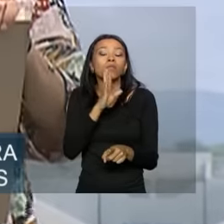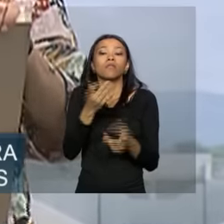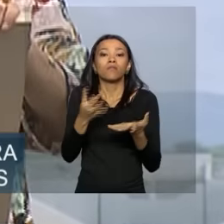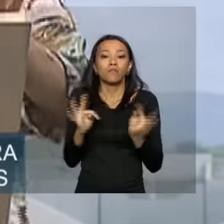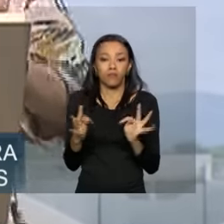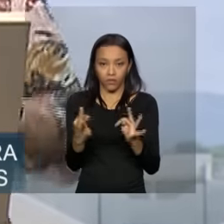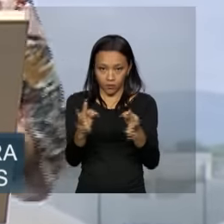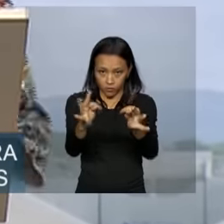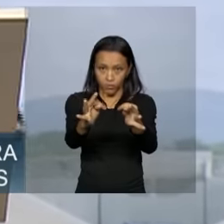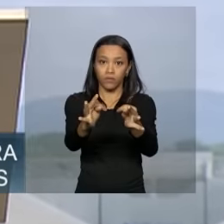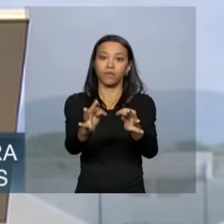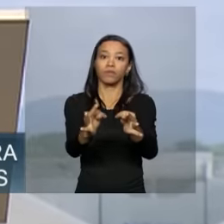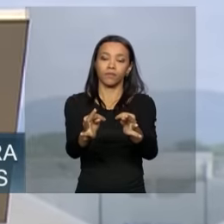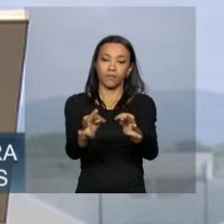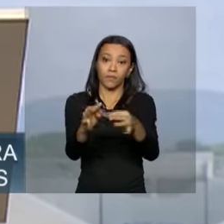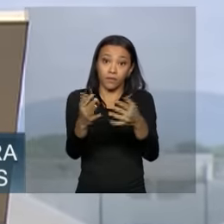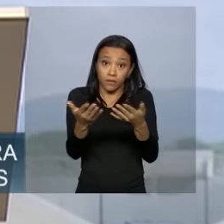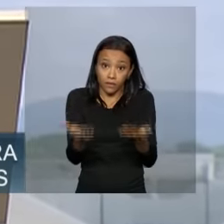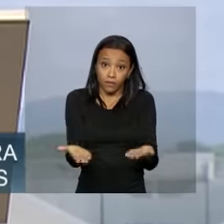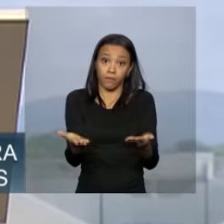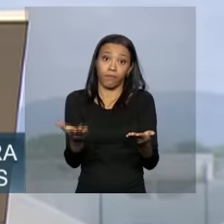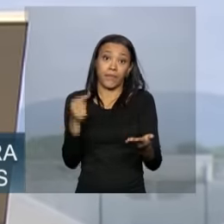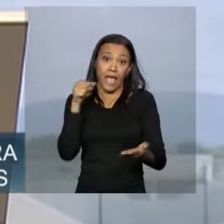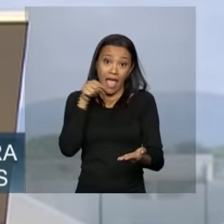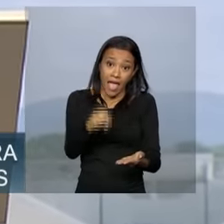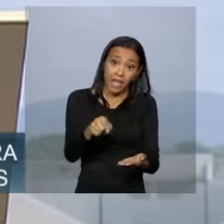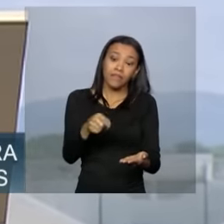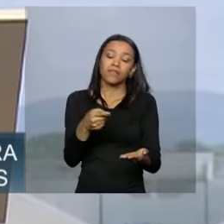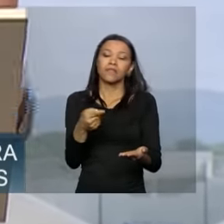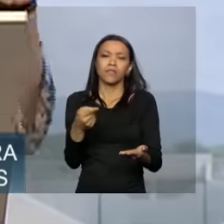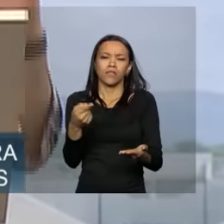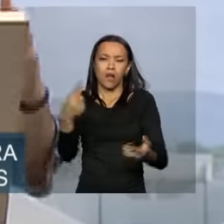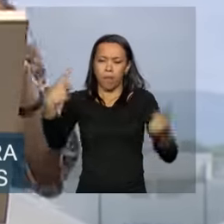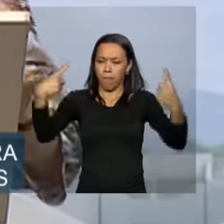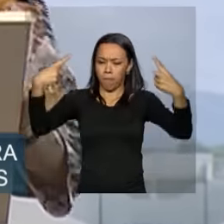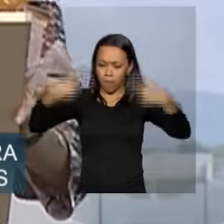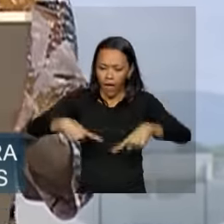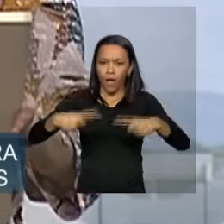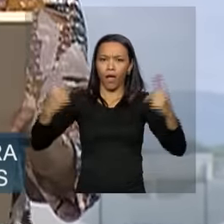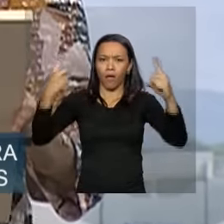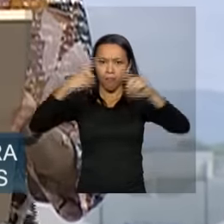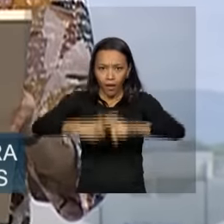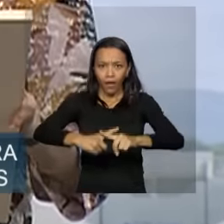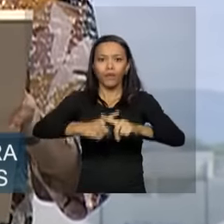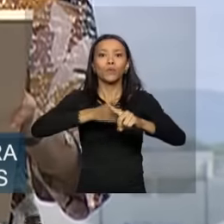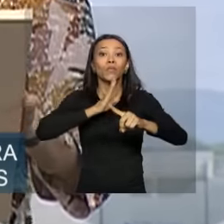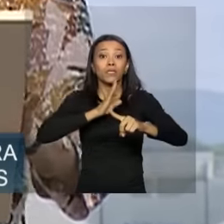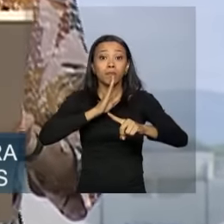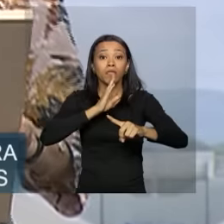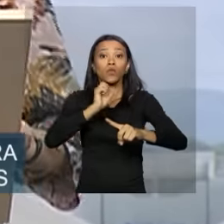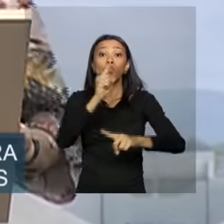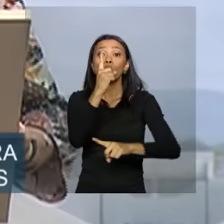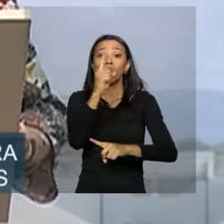tecnologia. Então, essa Olimpíada do Conhecimento, ela se realiza uma vez por ano.